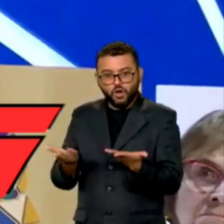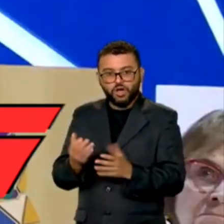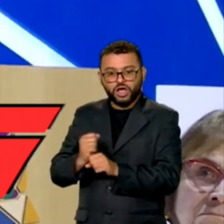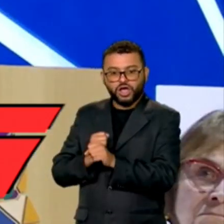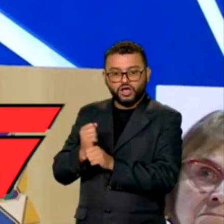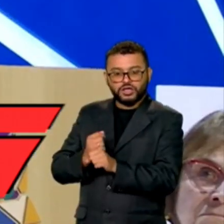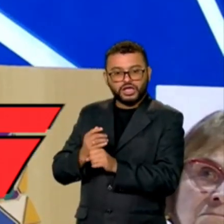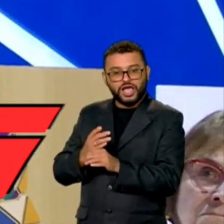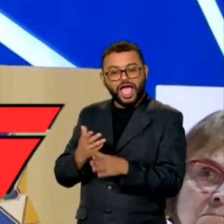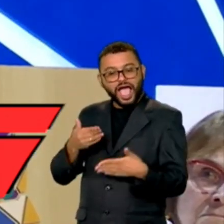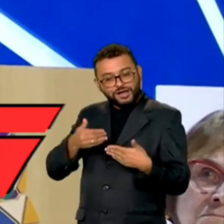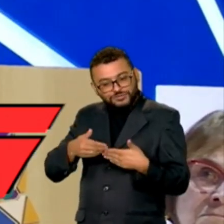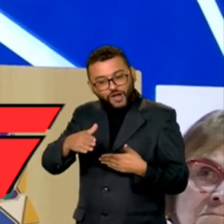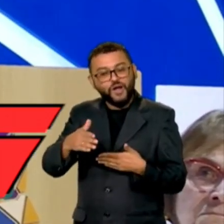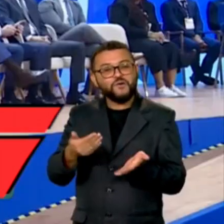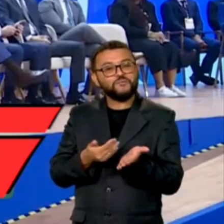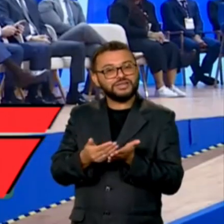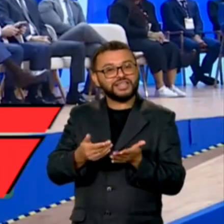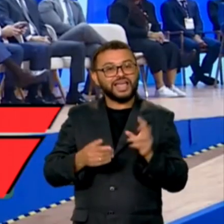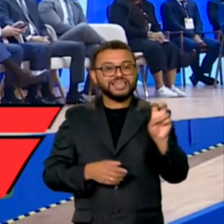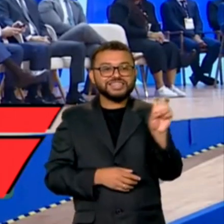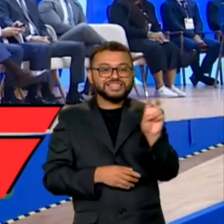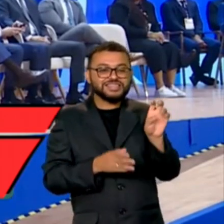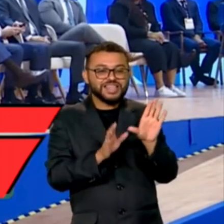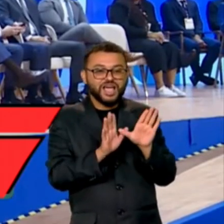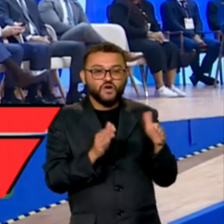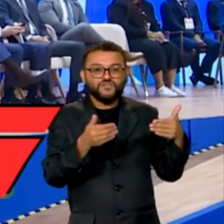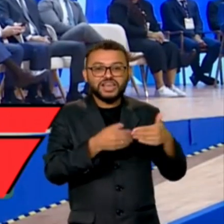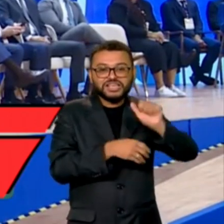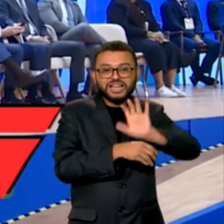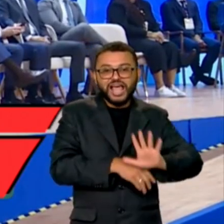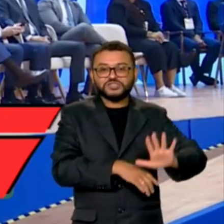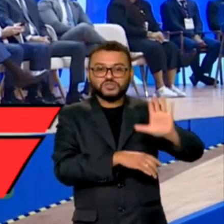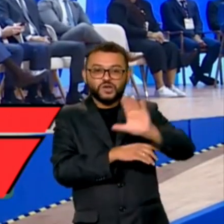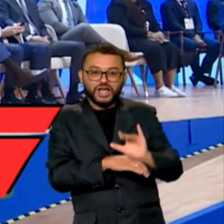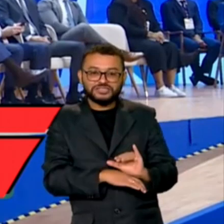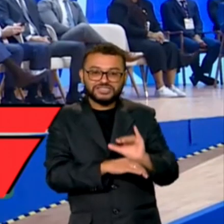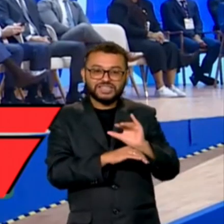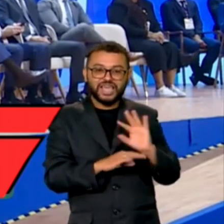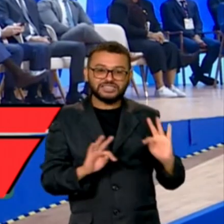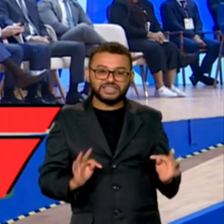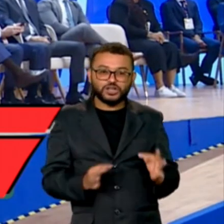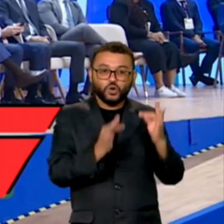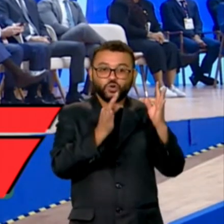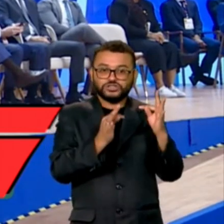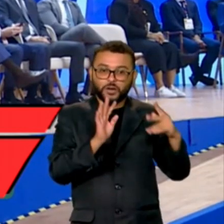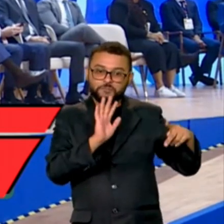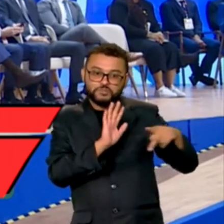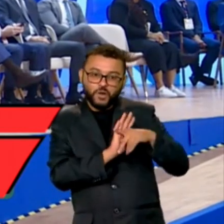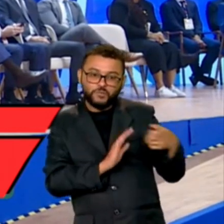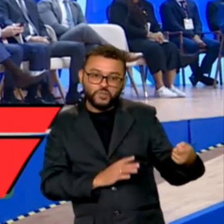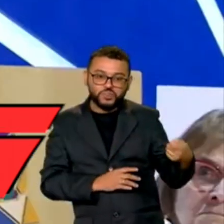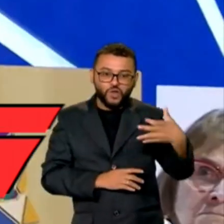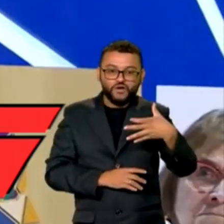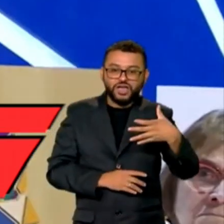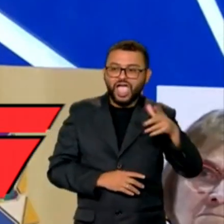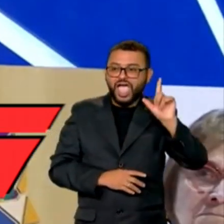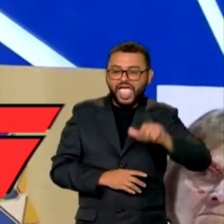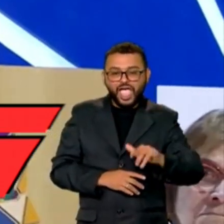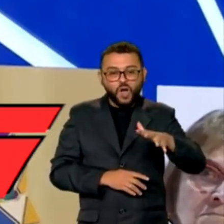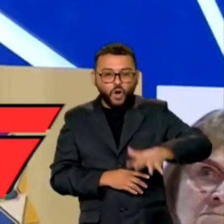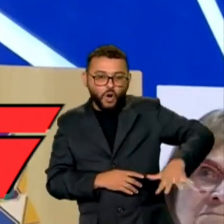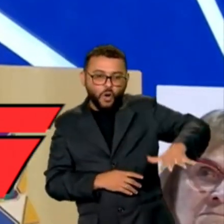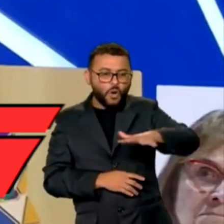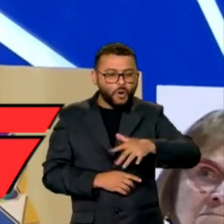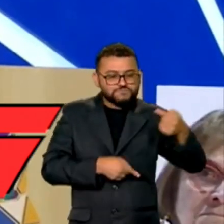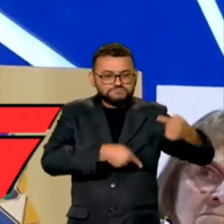país, até chegar aqui. A 5ª Conferência Nacional de Ciência, Tecnologia e Inovação é um